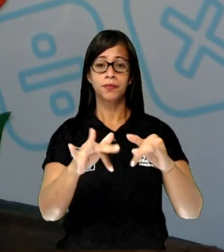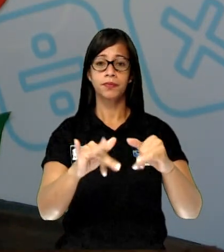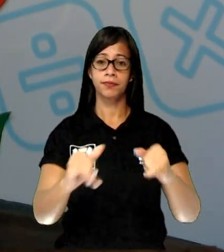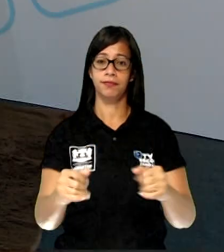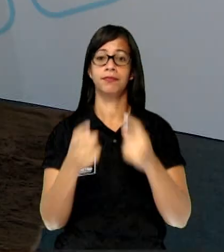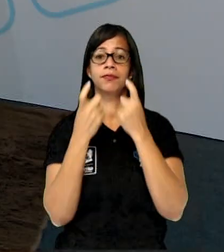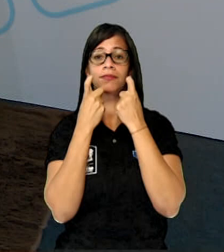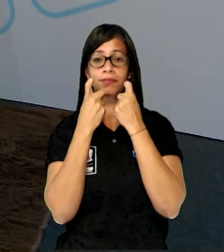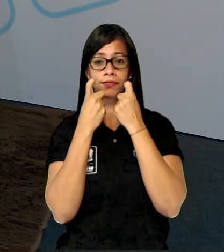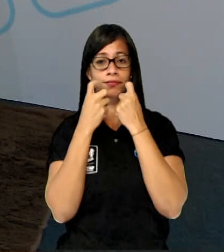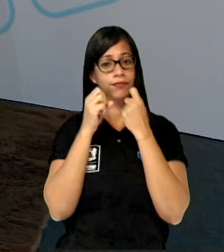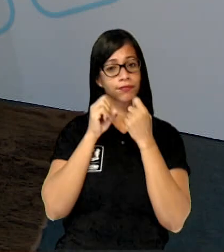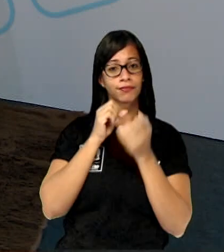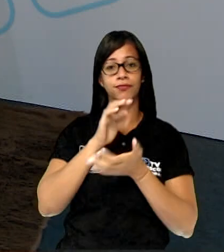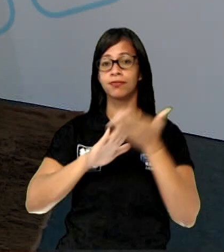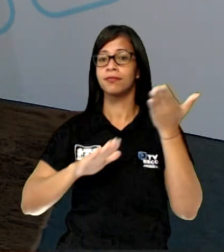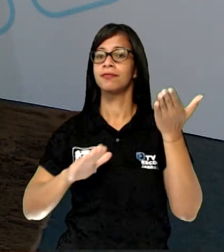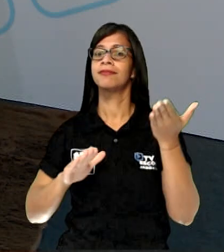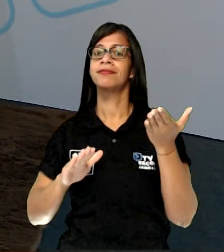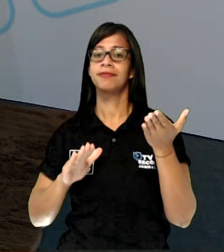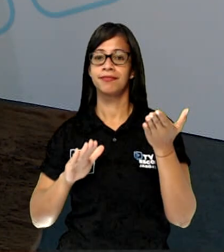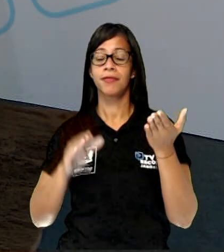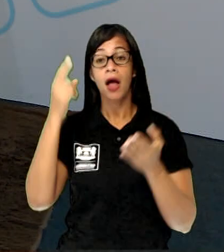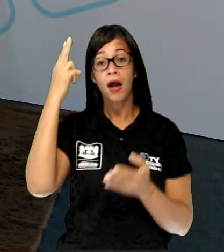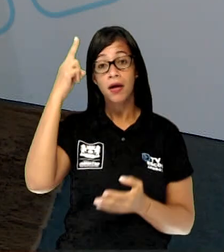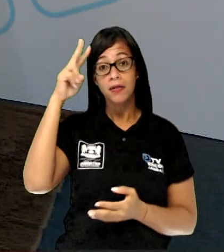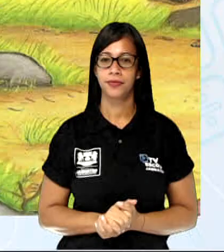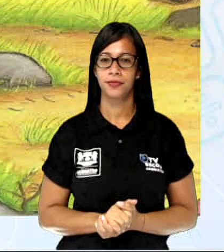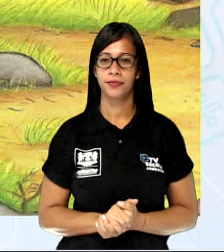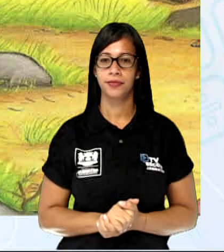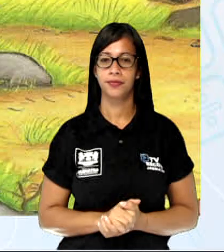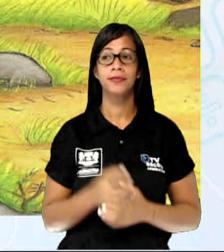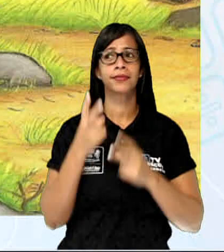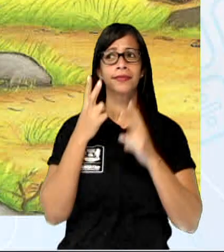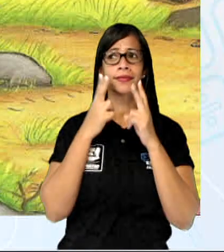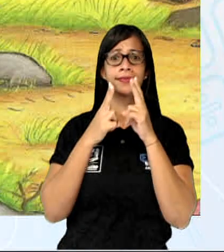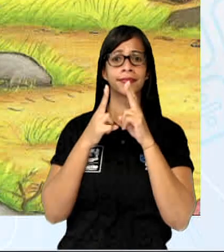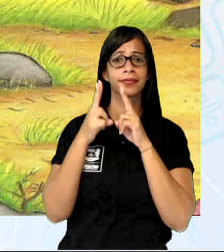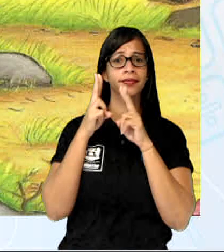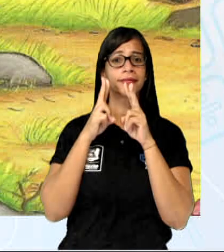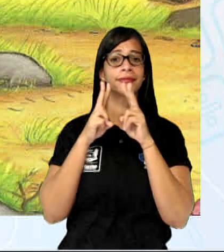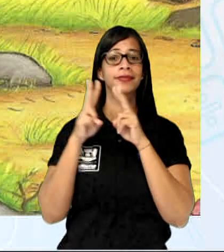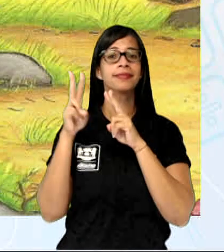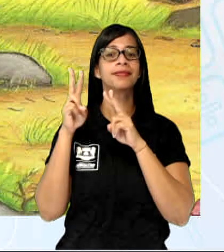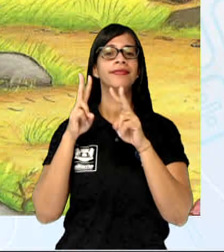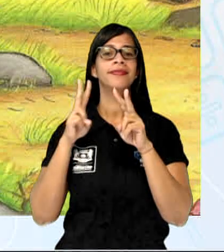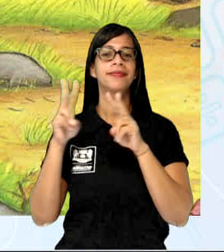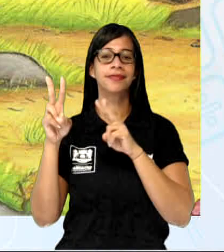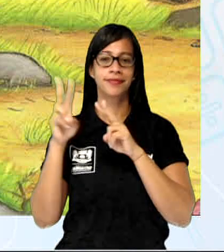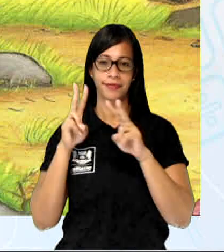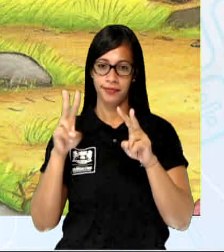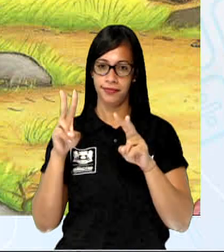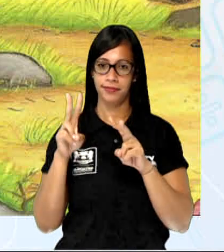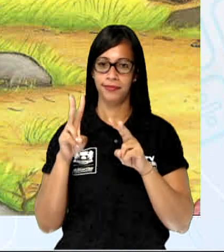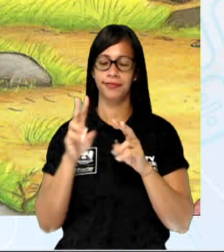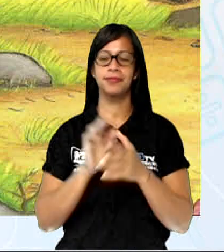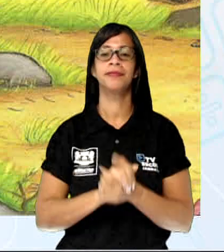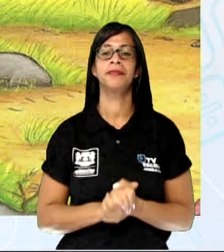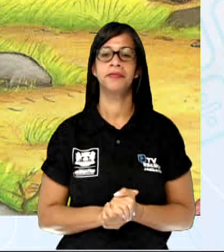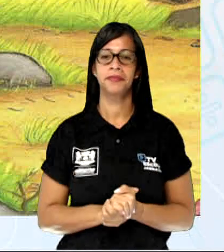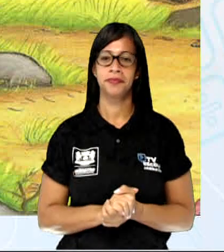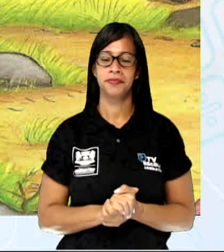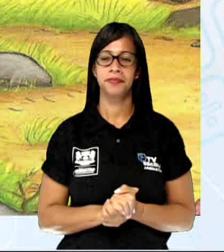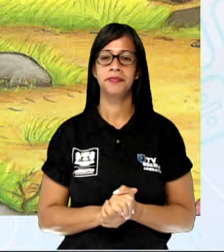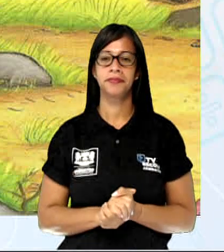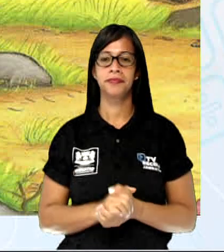o que foi que ele comeu? Vamos olhar aqui no slide. Olha aí, crianças, uma das últimas imagens do livro. É